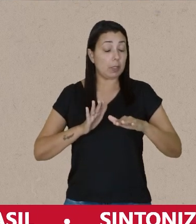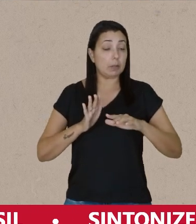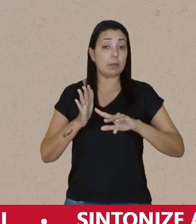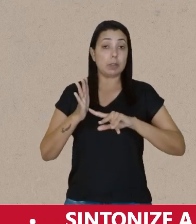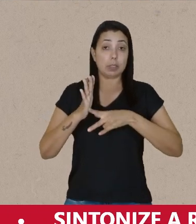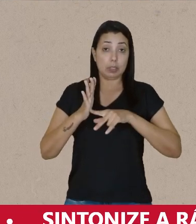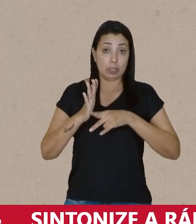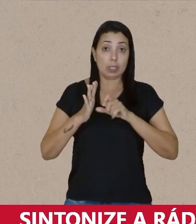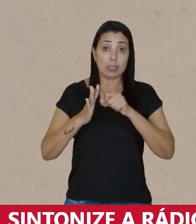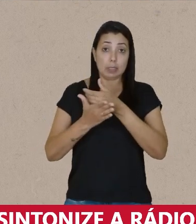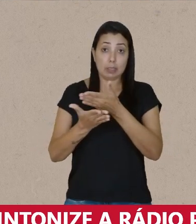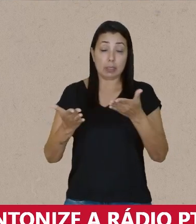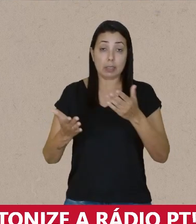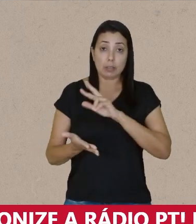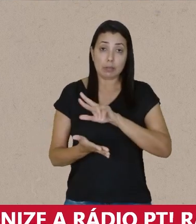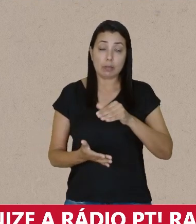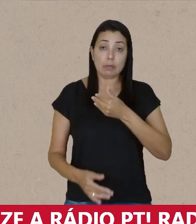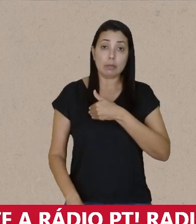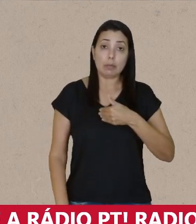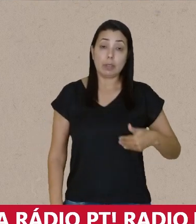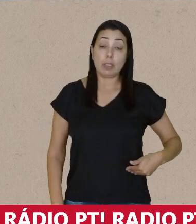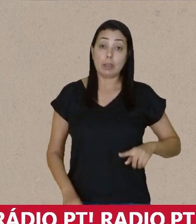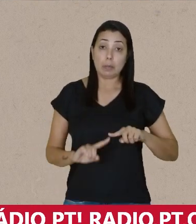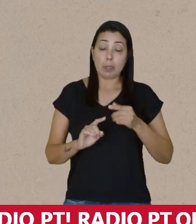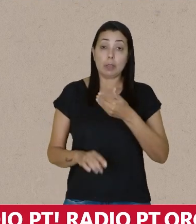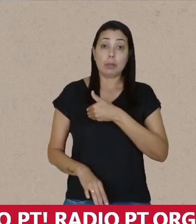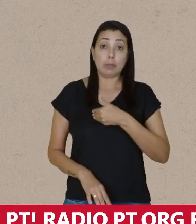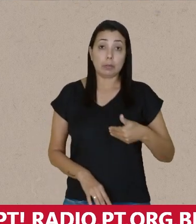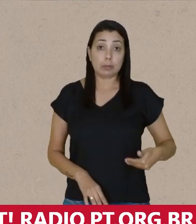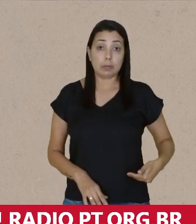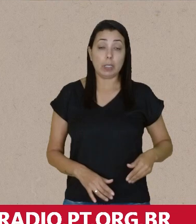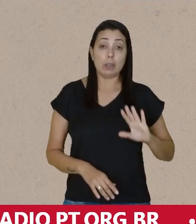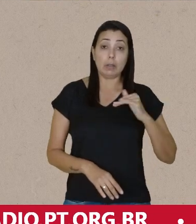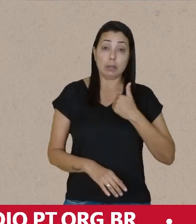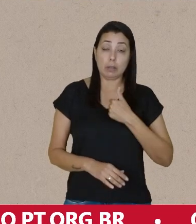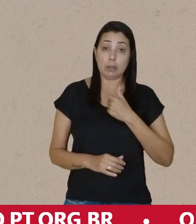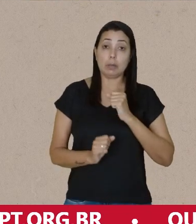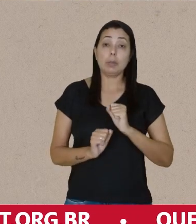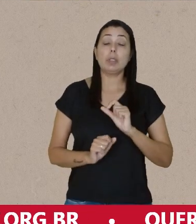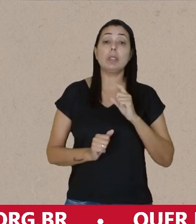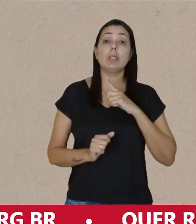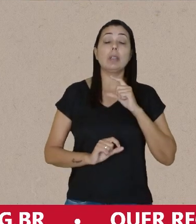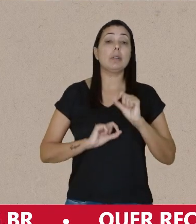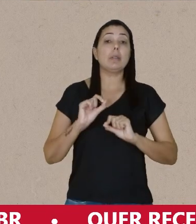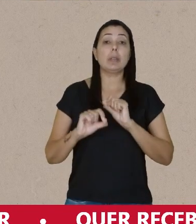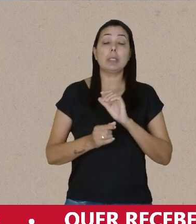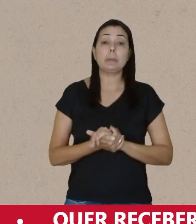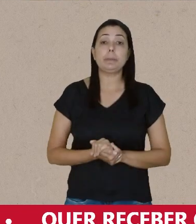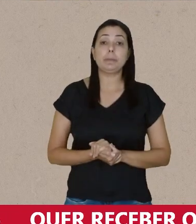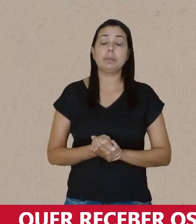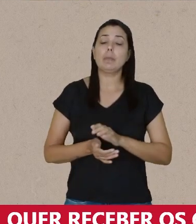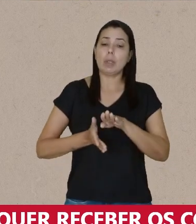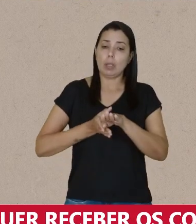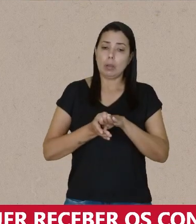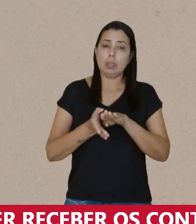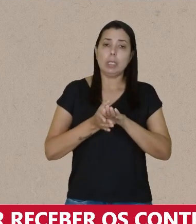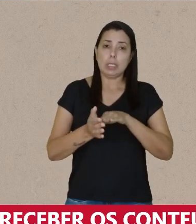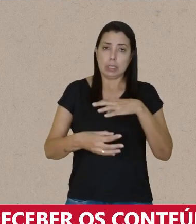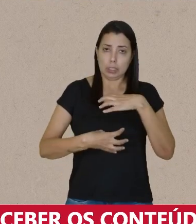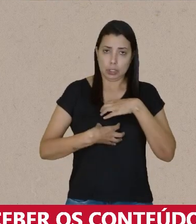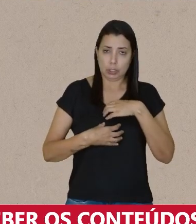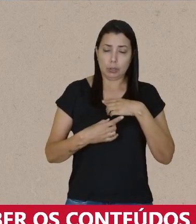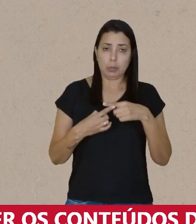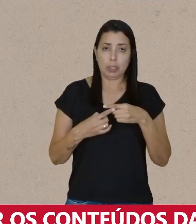não é assim tanto do governo. Mas o governo, nós podíamos ter, né, nos orientado nesse sentido, porque